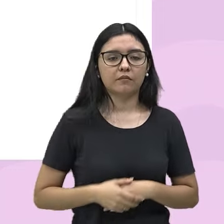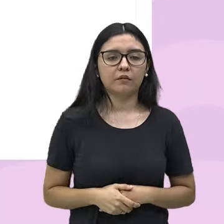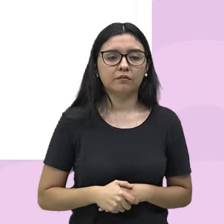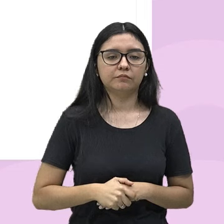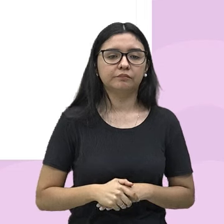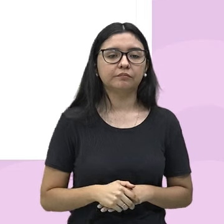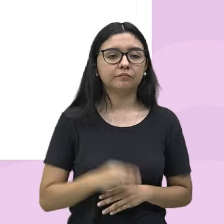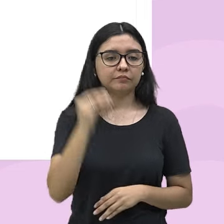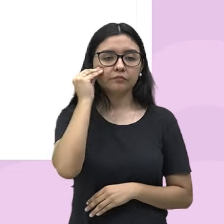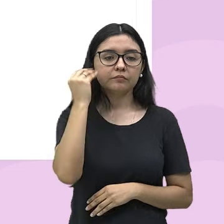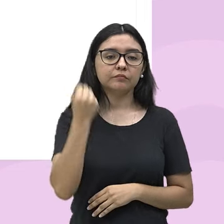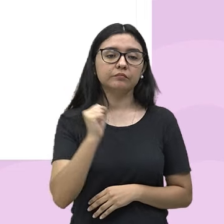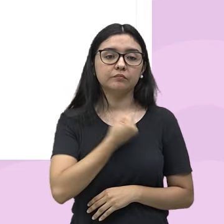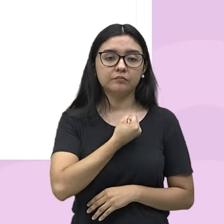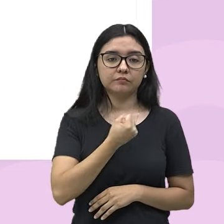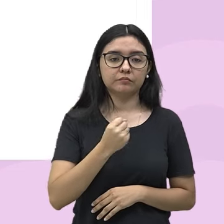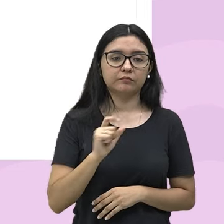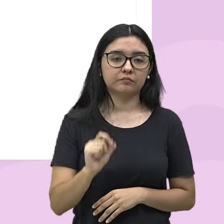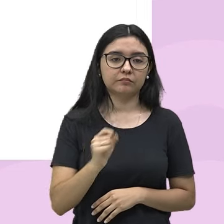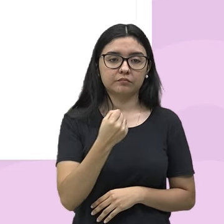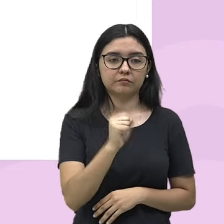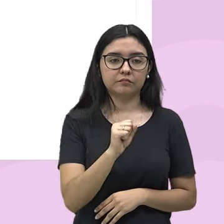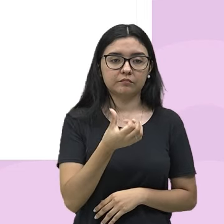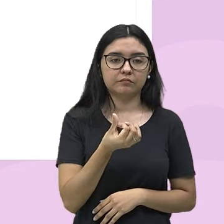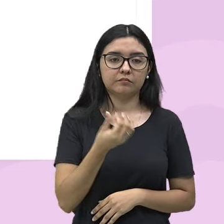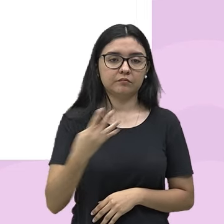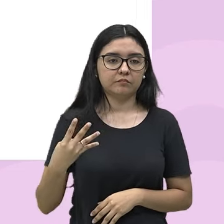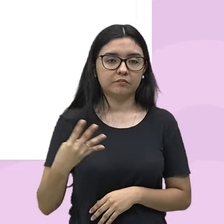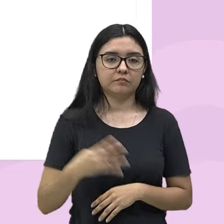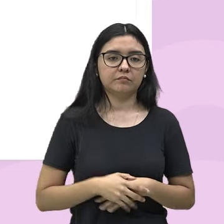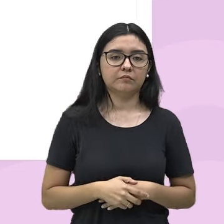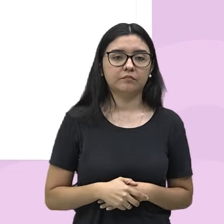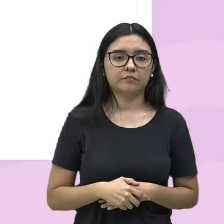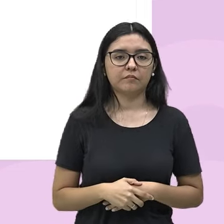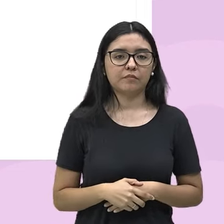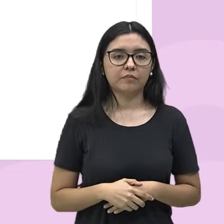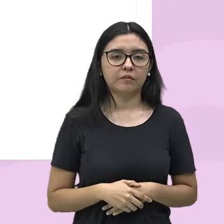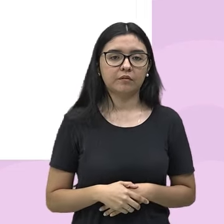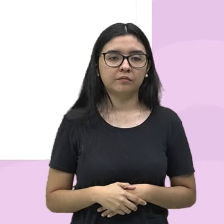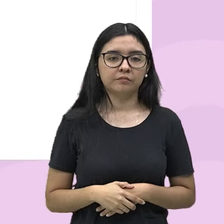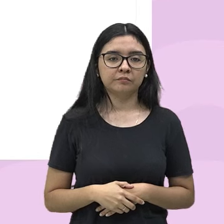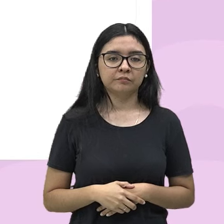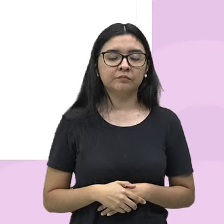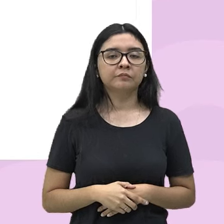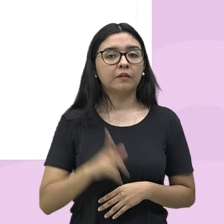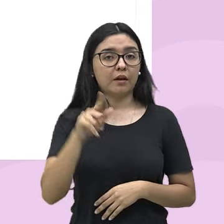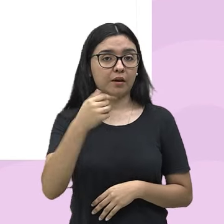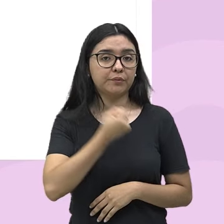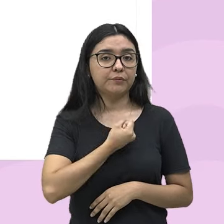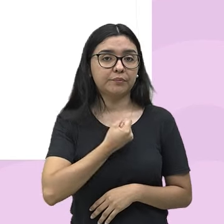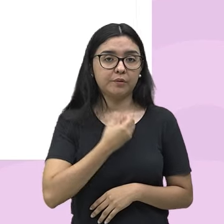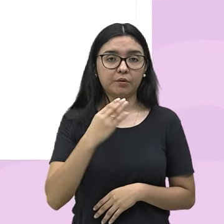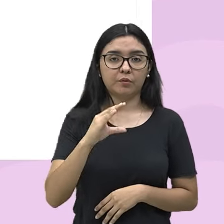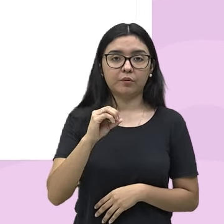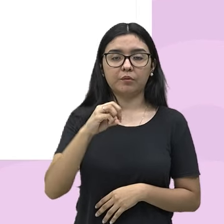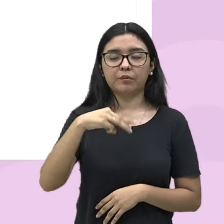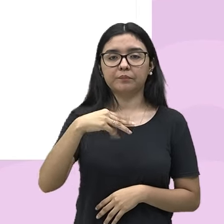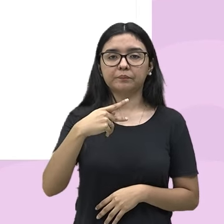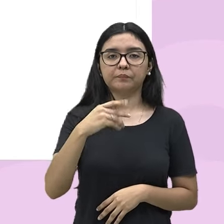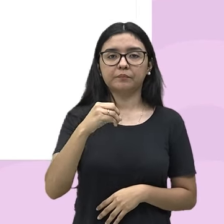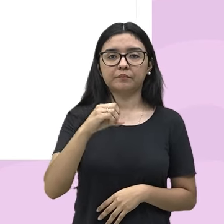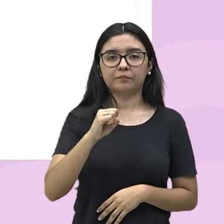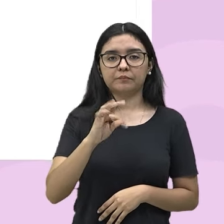Veja aí, ó, agora é a vez do número 864. E aí? 864 é um número composto.